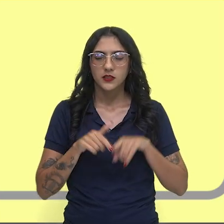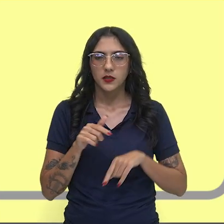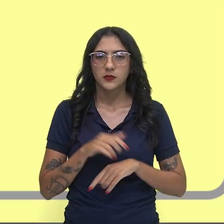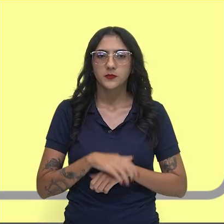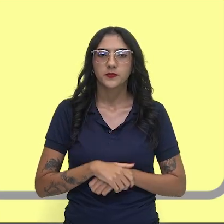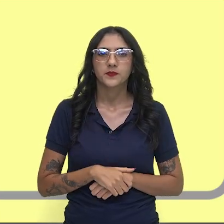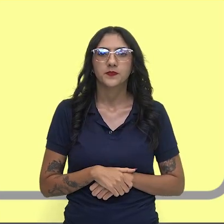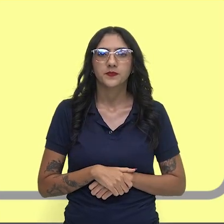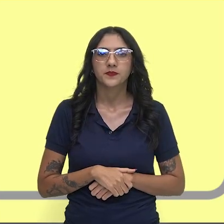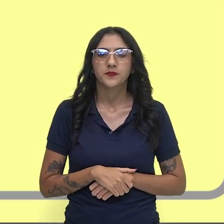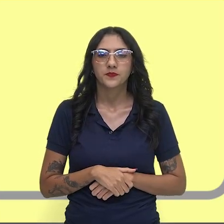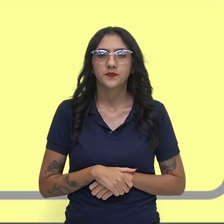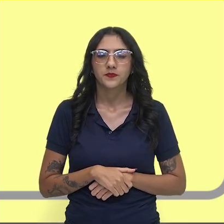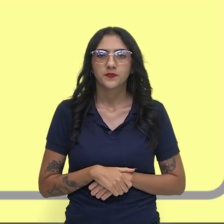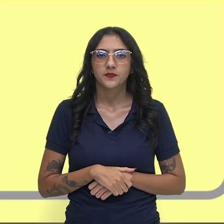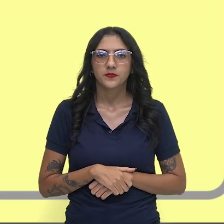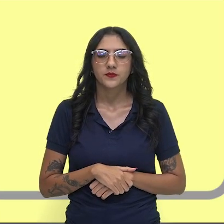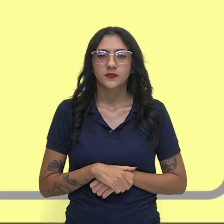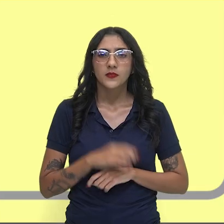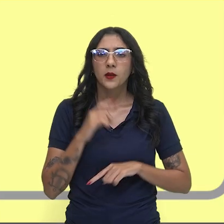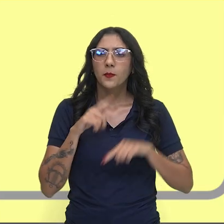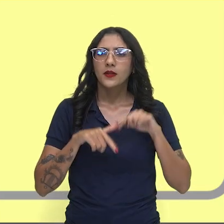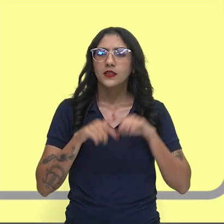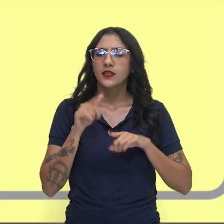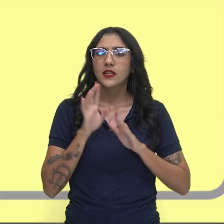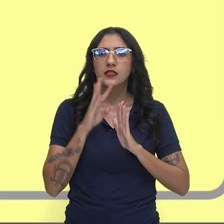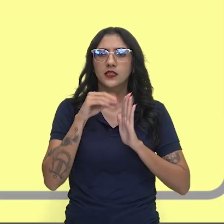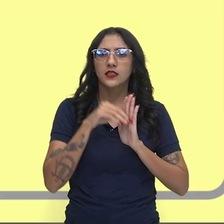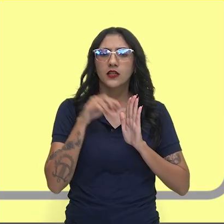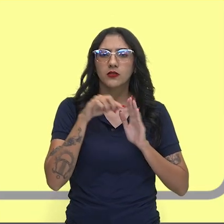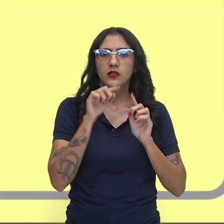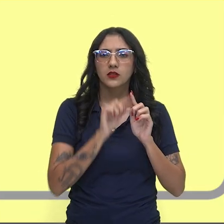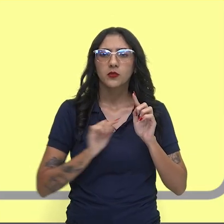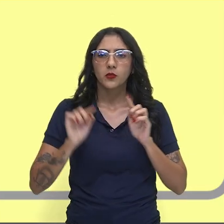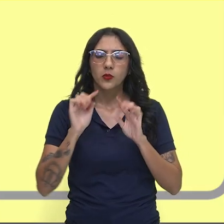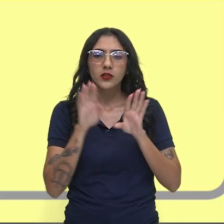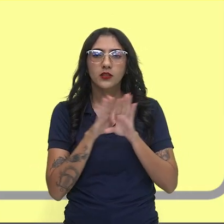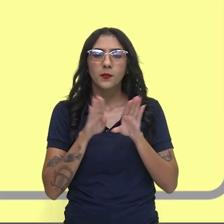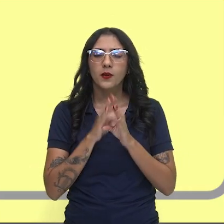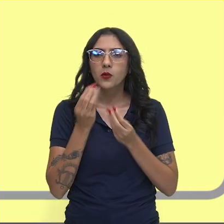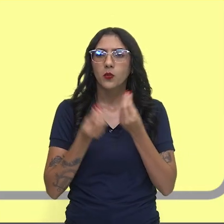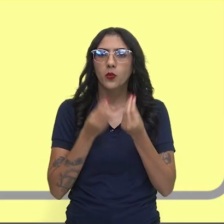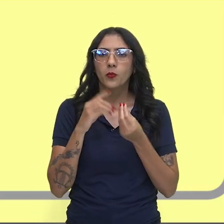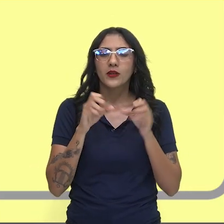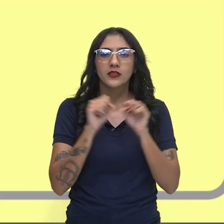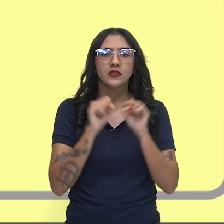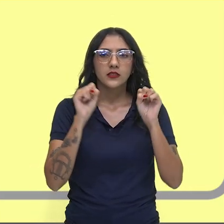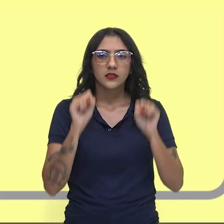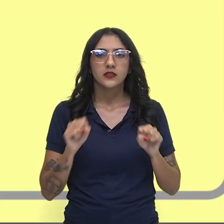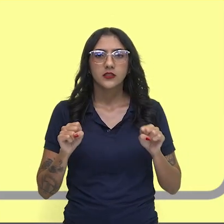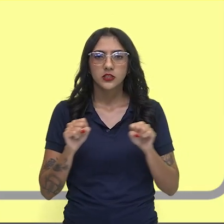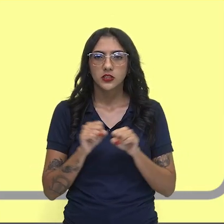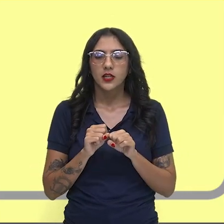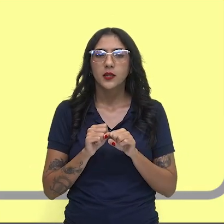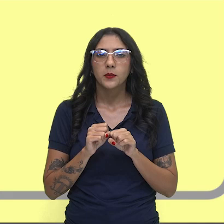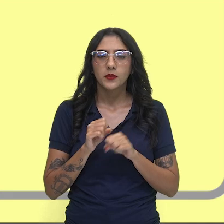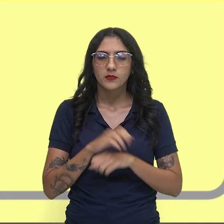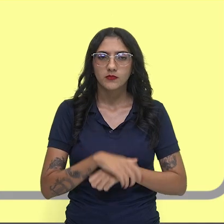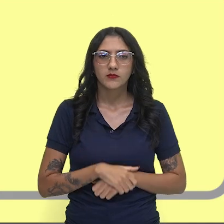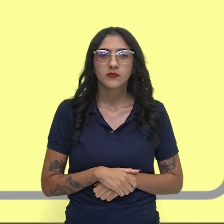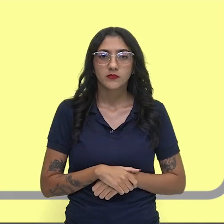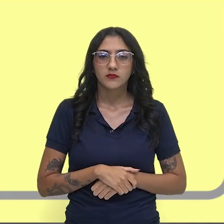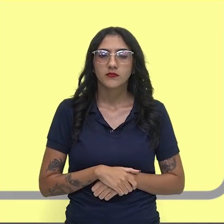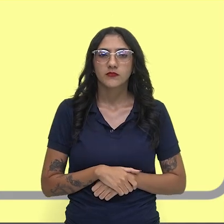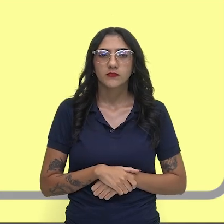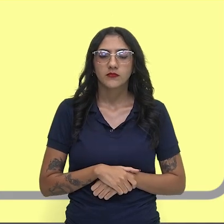bem. Componente de um circuito elétrico e sua esquematização, que envolve aí resistência,